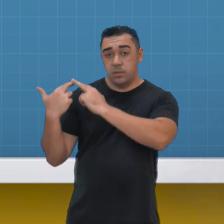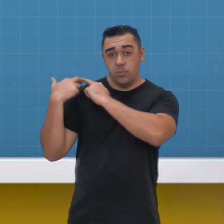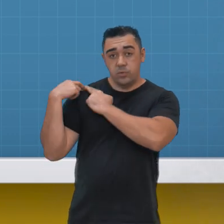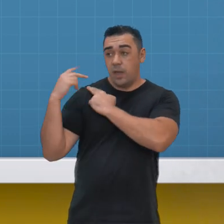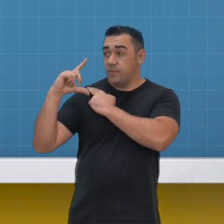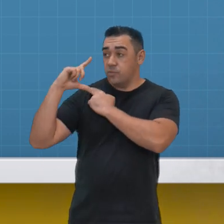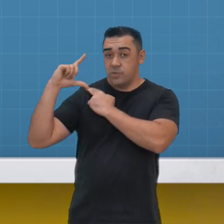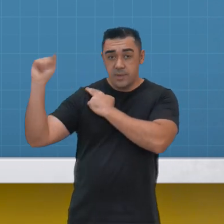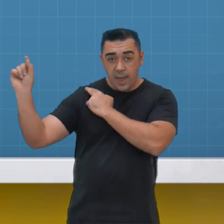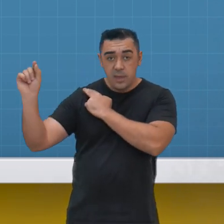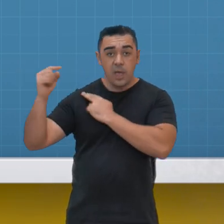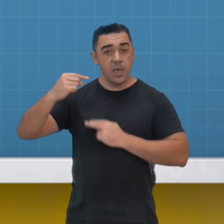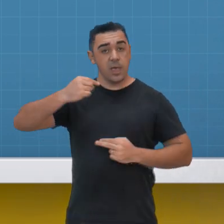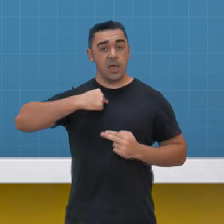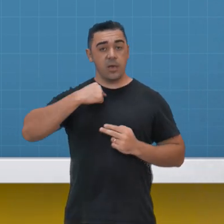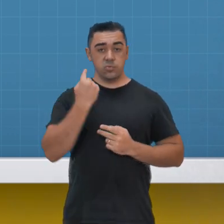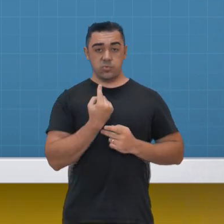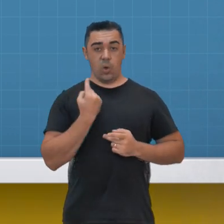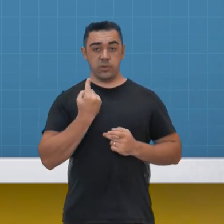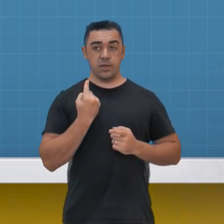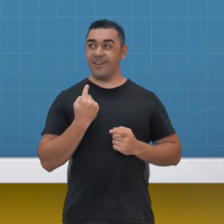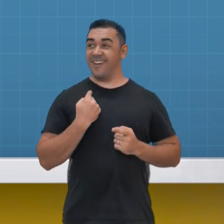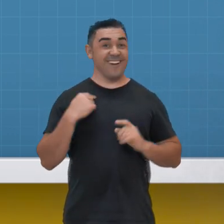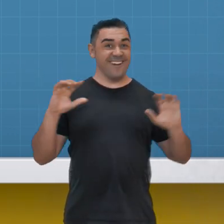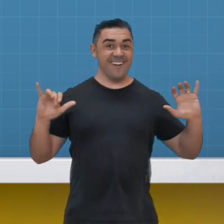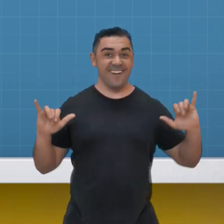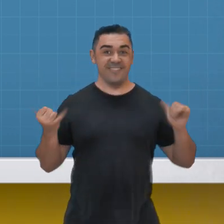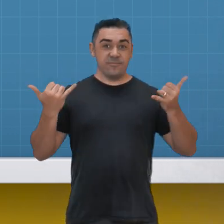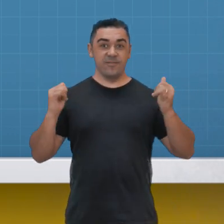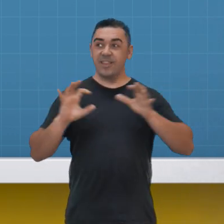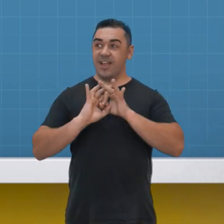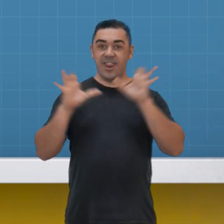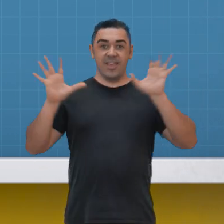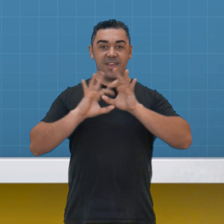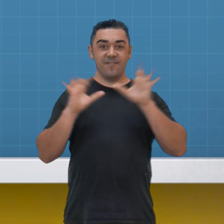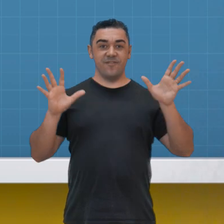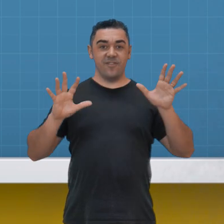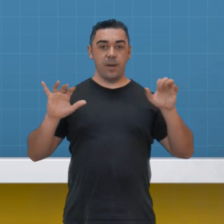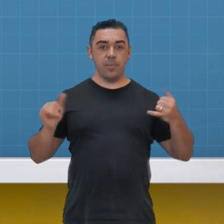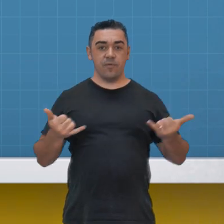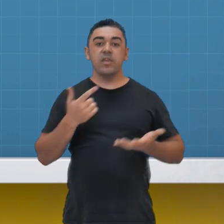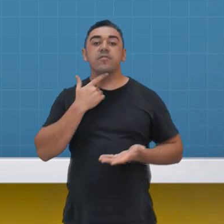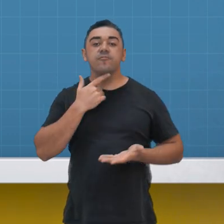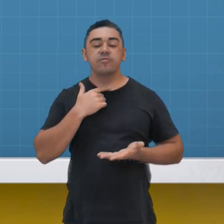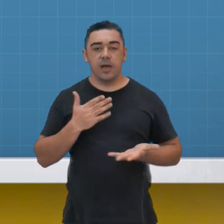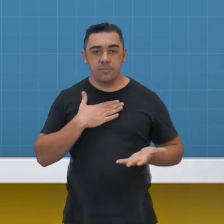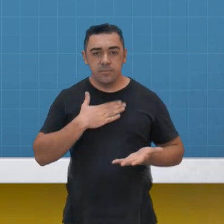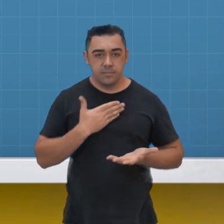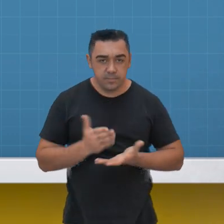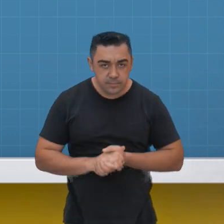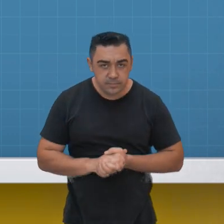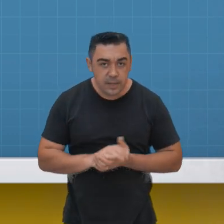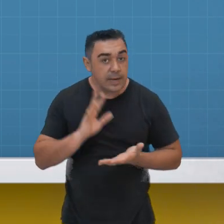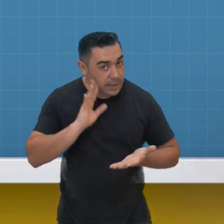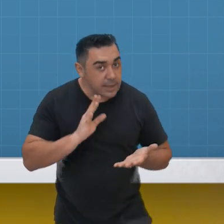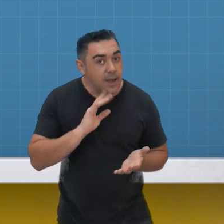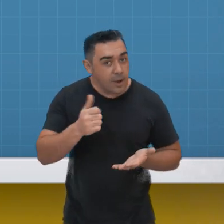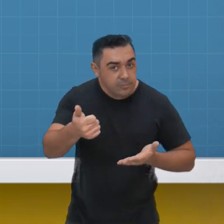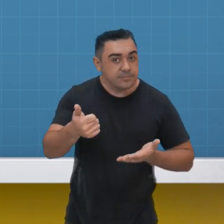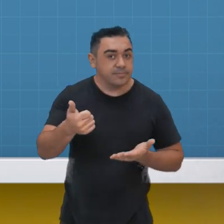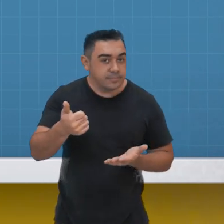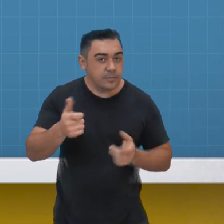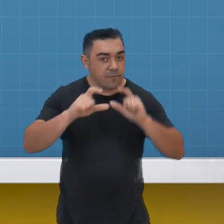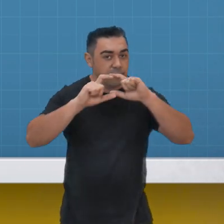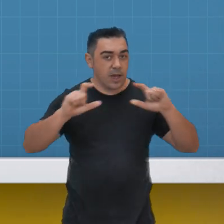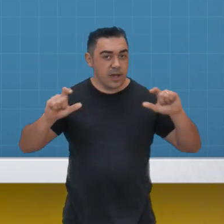por nós saem um pouquinho, a gente fica livre e faz o que quer. Legal,